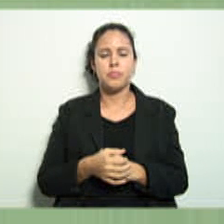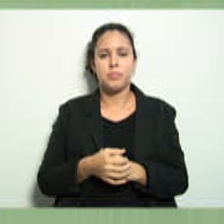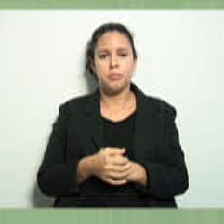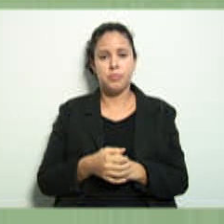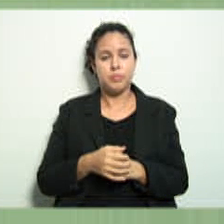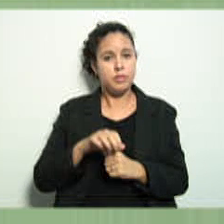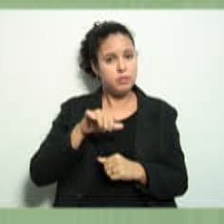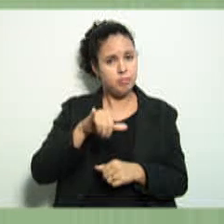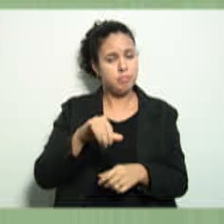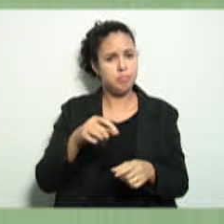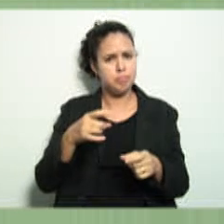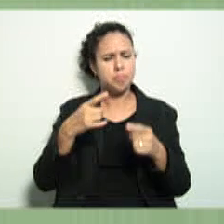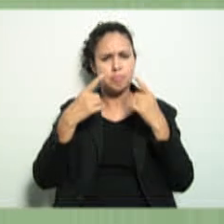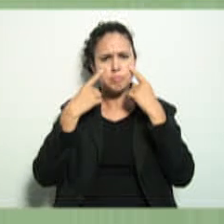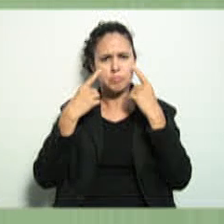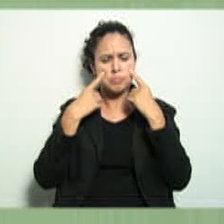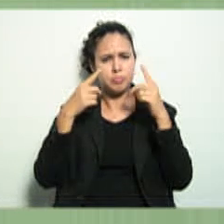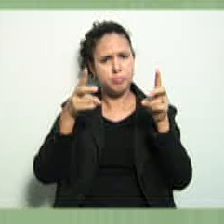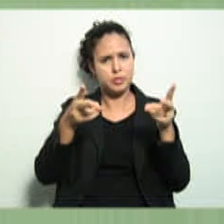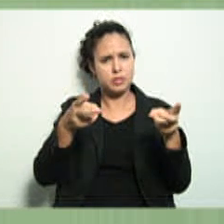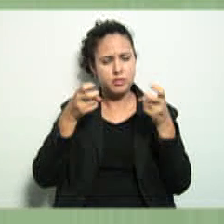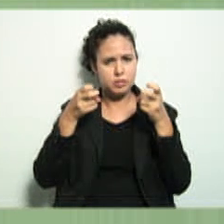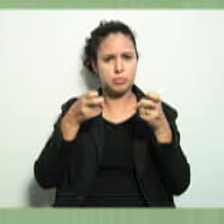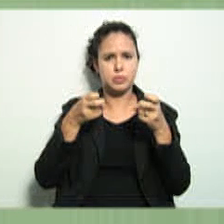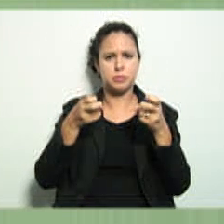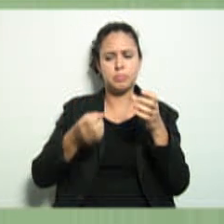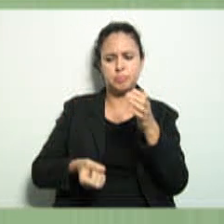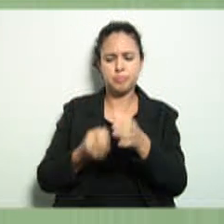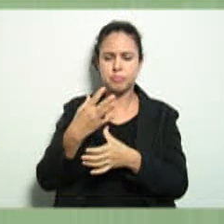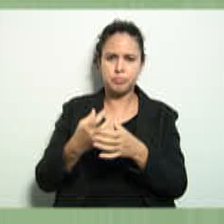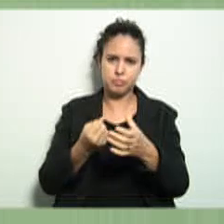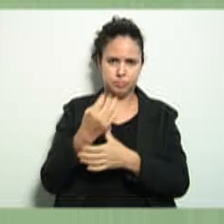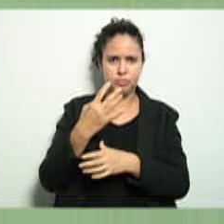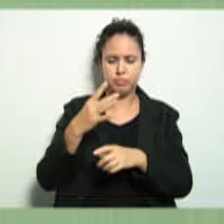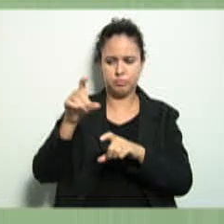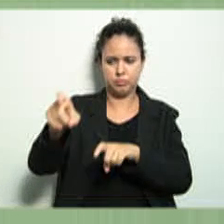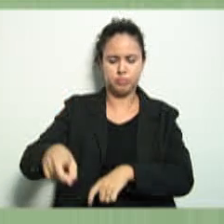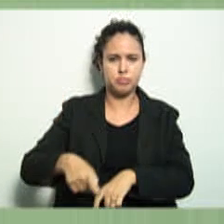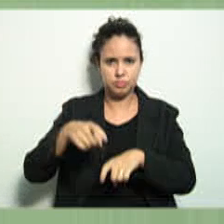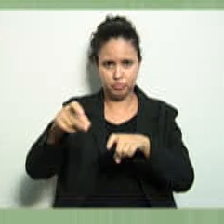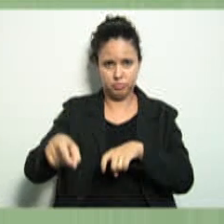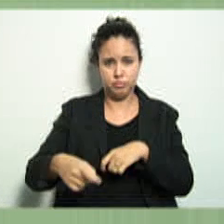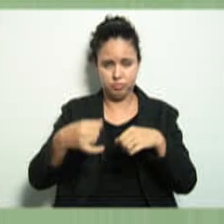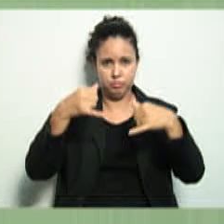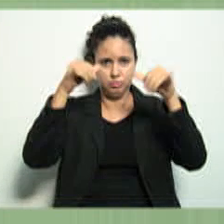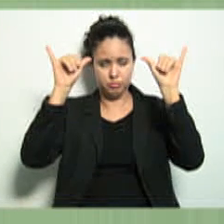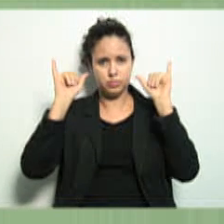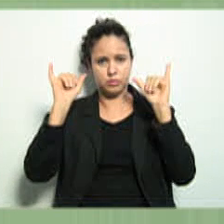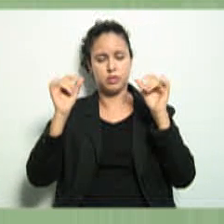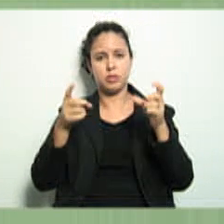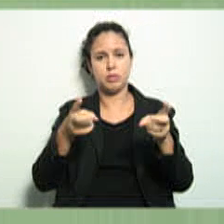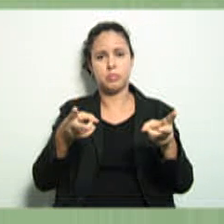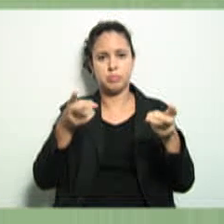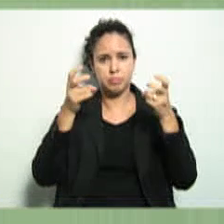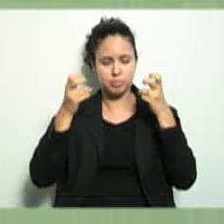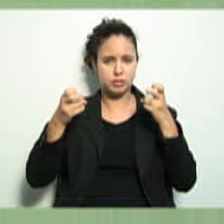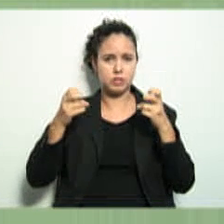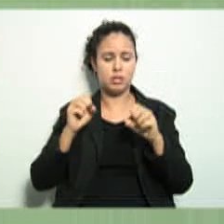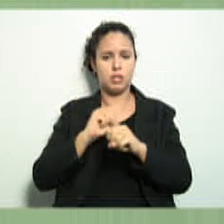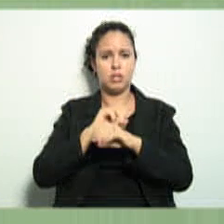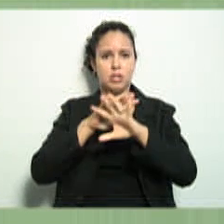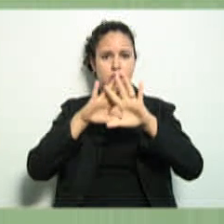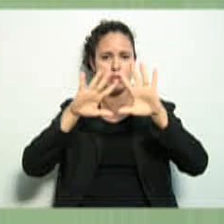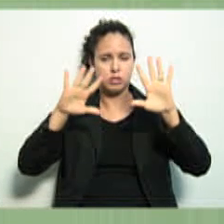Se observarmos a produção agropecuária, veremos uma clara substituição da produção